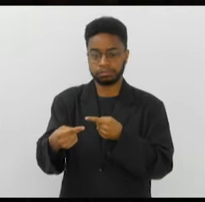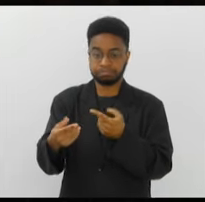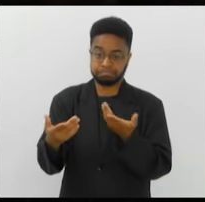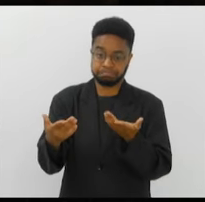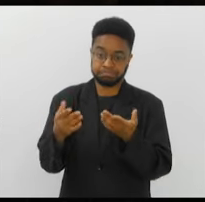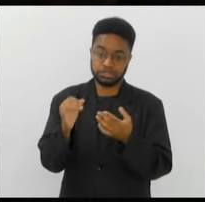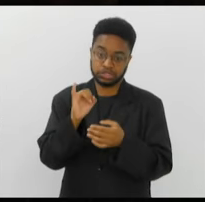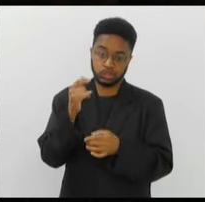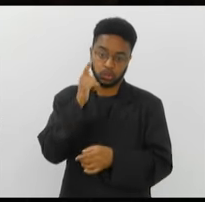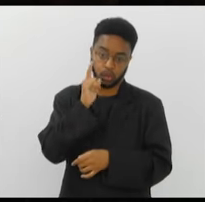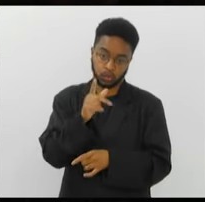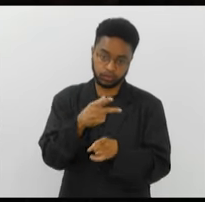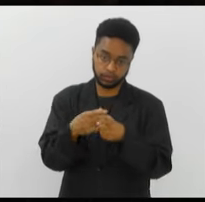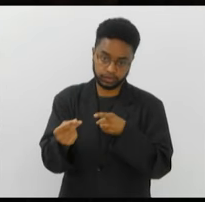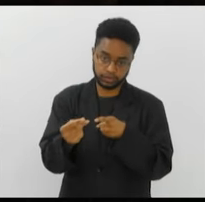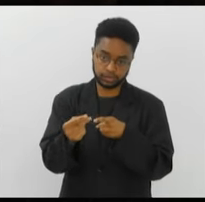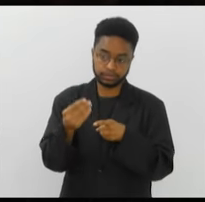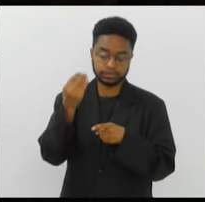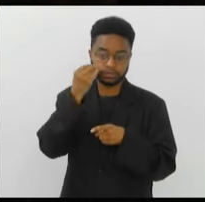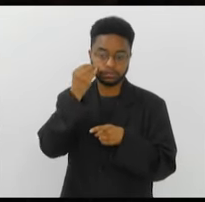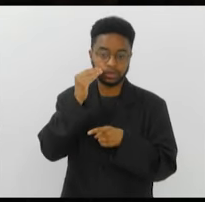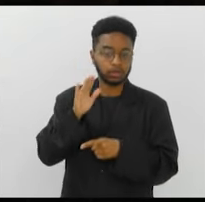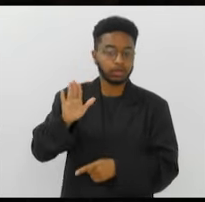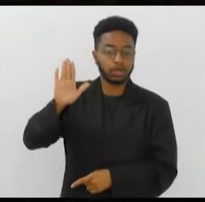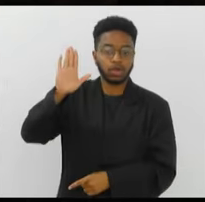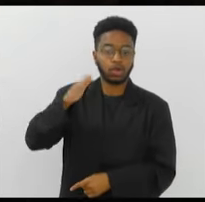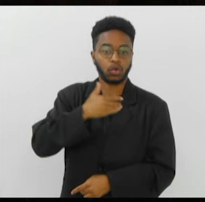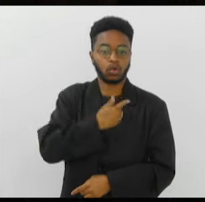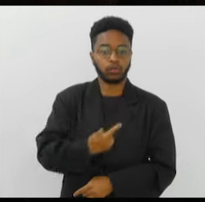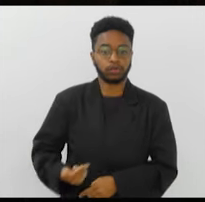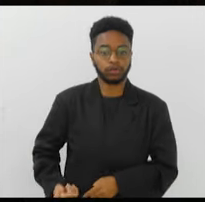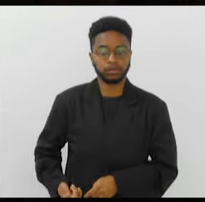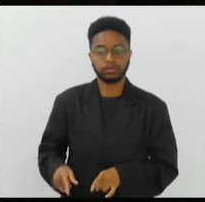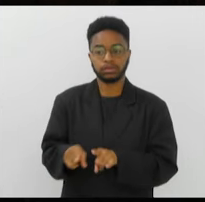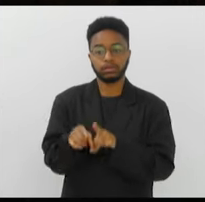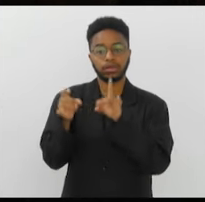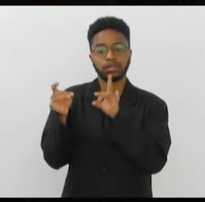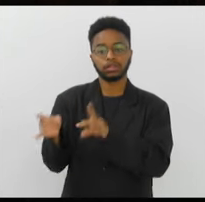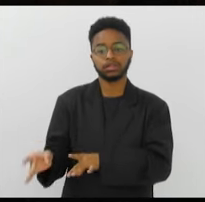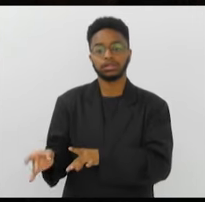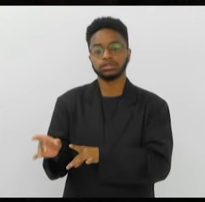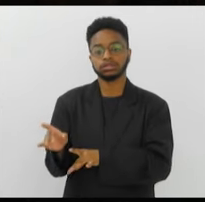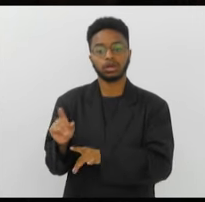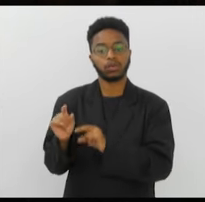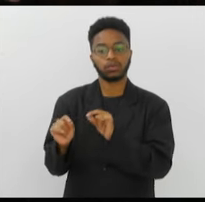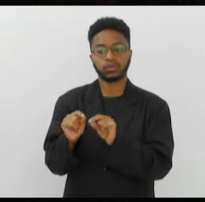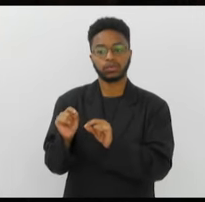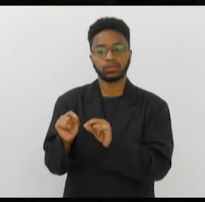suposta reeleição, para concorrer ao governo do Estado e deixar